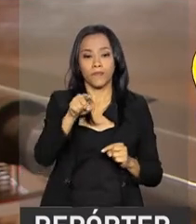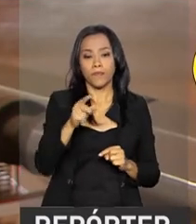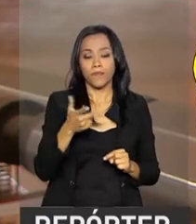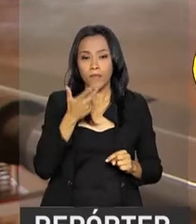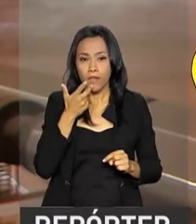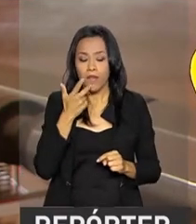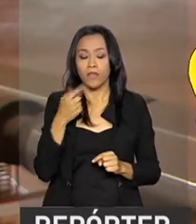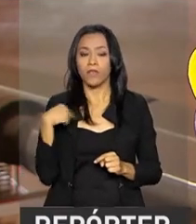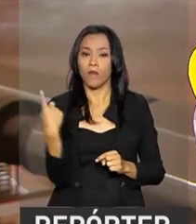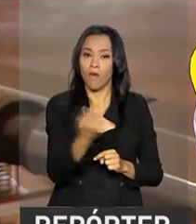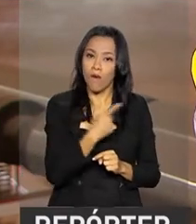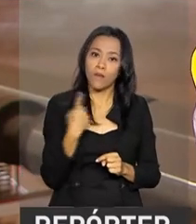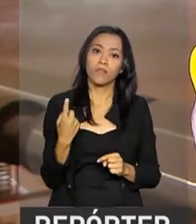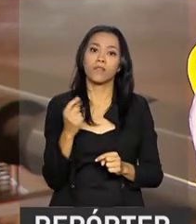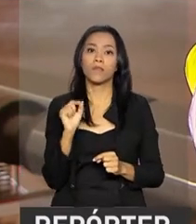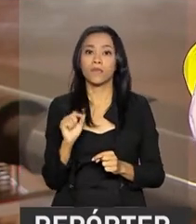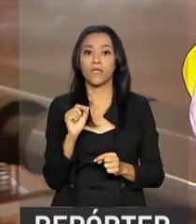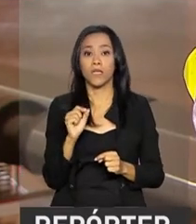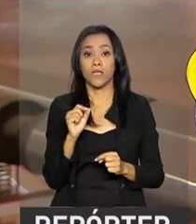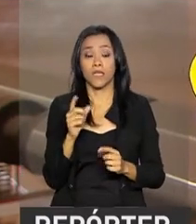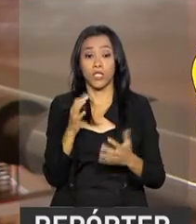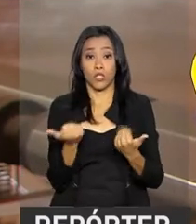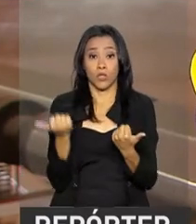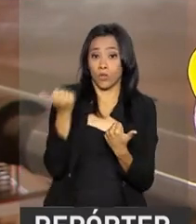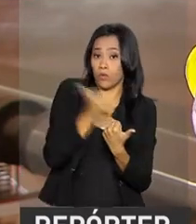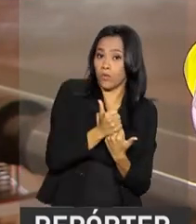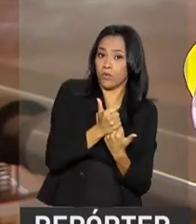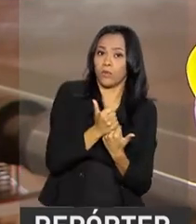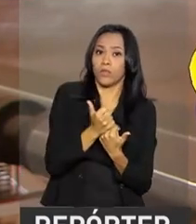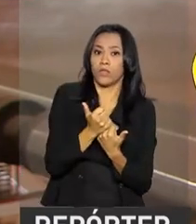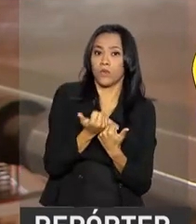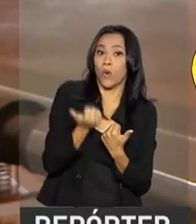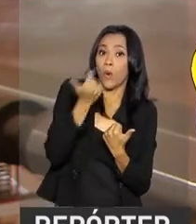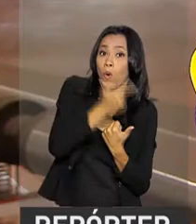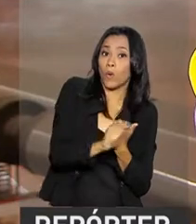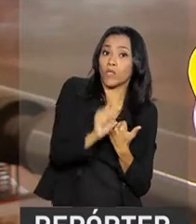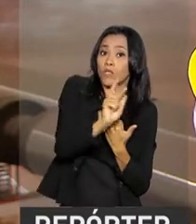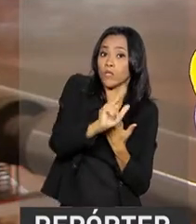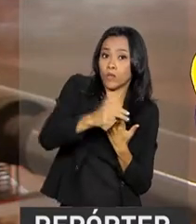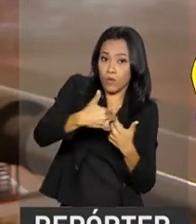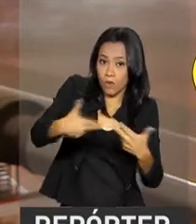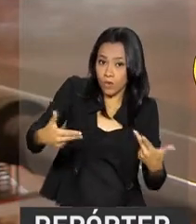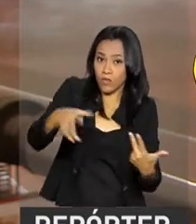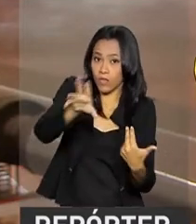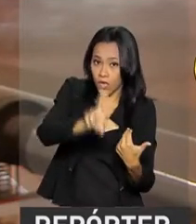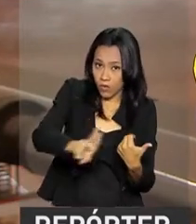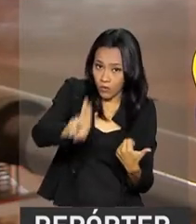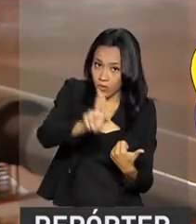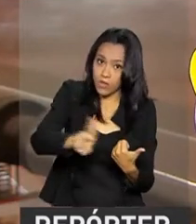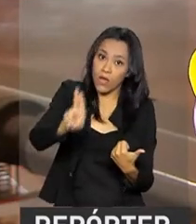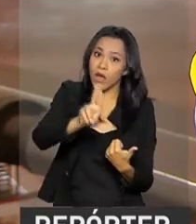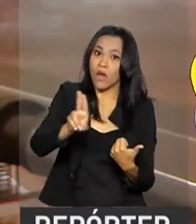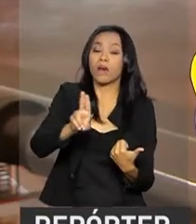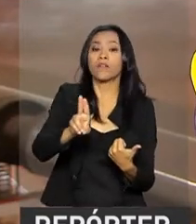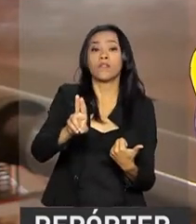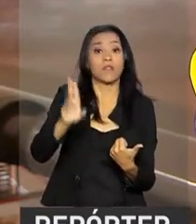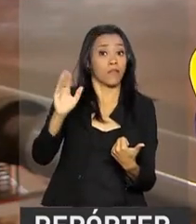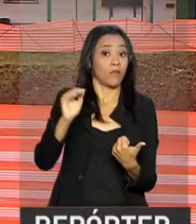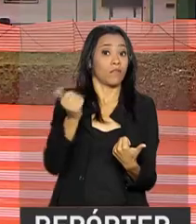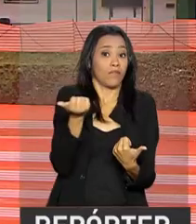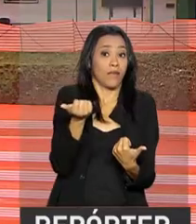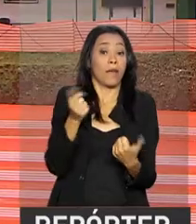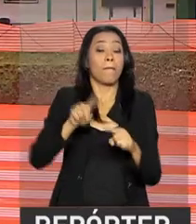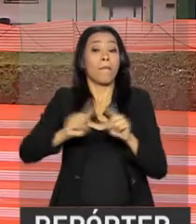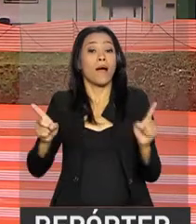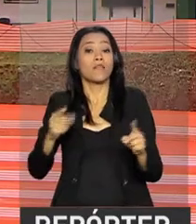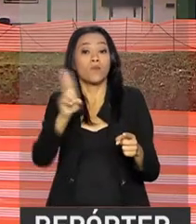gente, inclusive, substituiu componentes que iam ser utilizados no prédio, que eram importados. A gente nacionalizou. Para